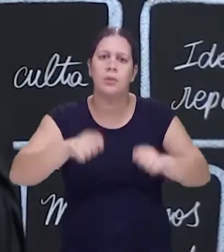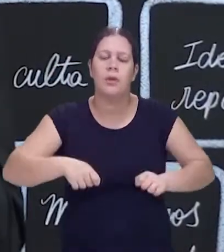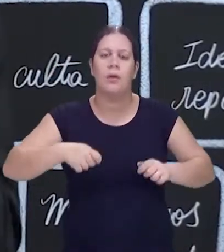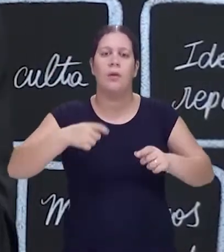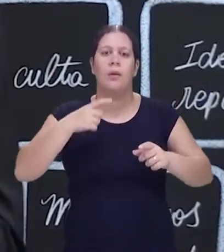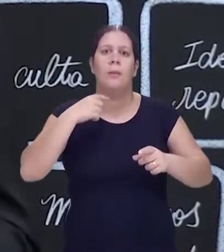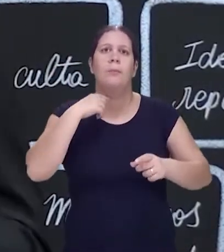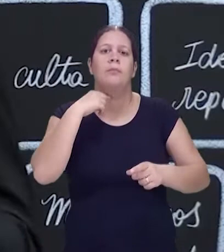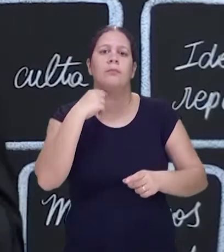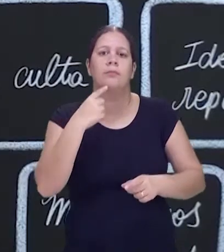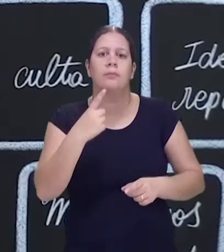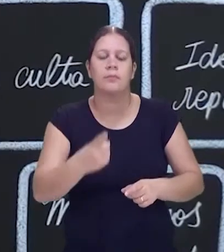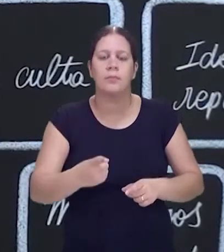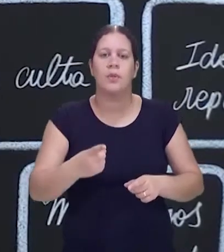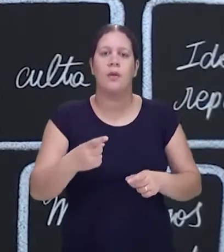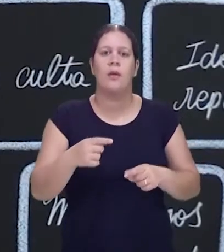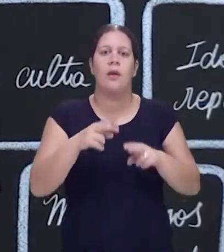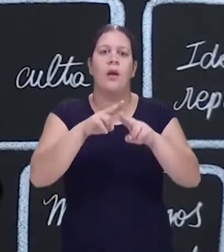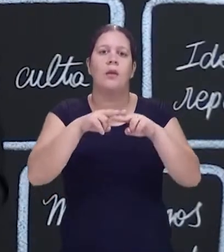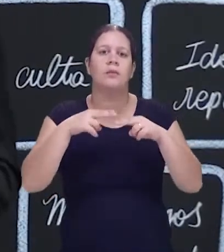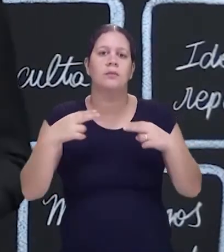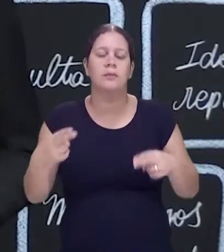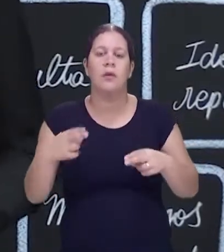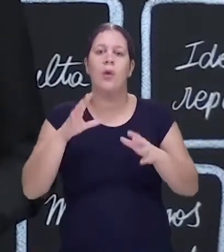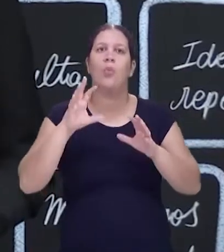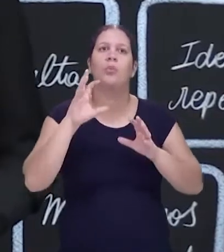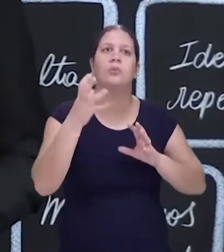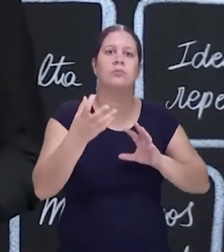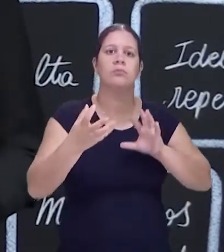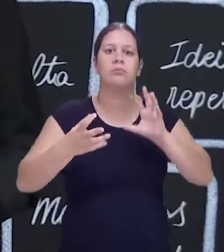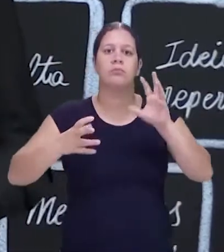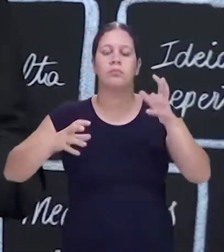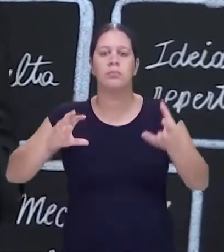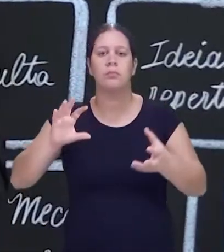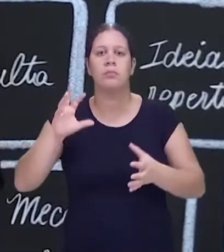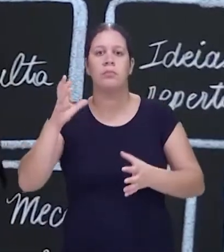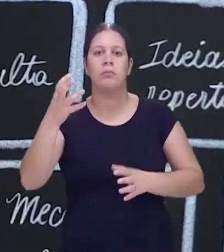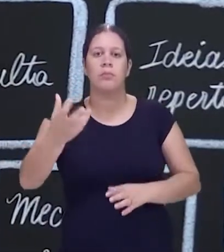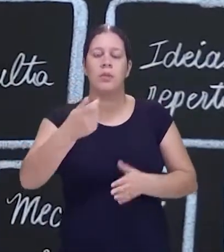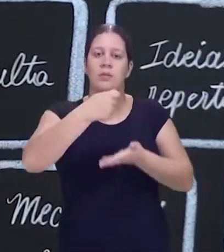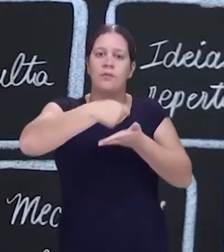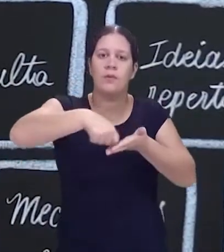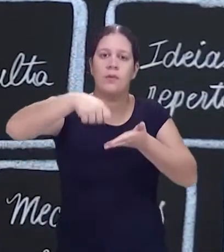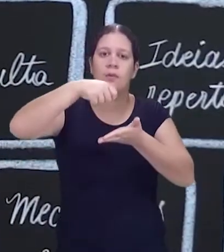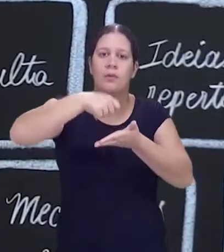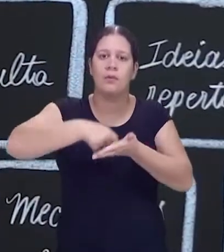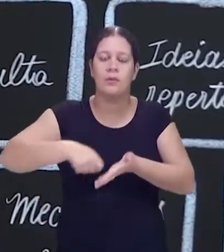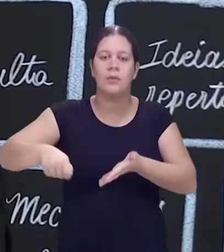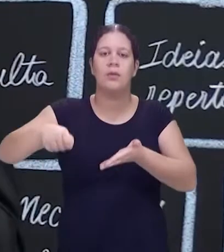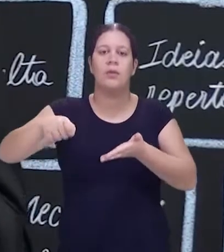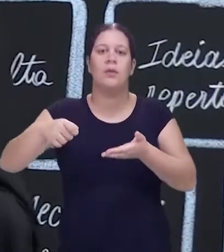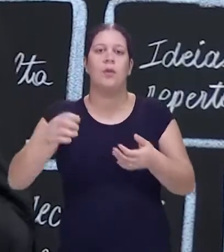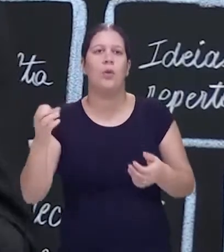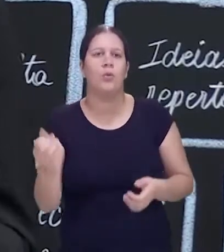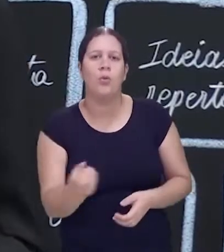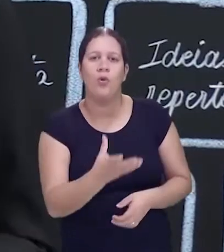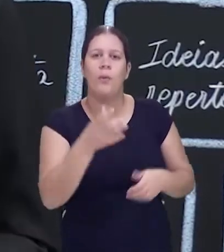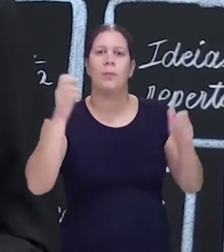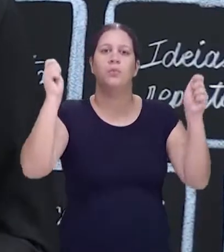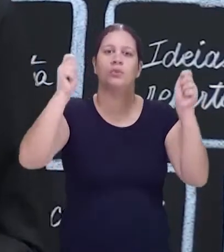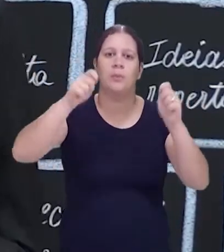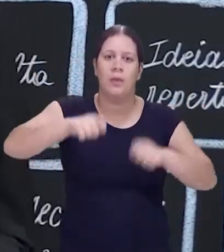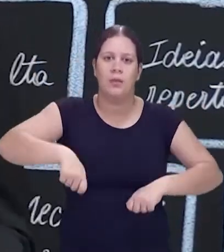permitam o questionamento sobre as razões para que determinado problema aconteça, que permita você, de alguma forma, a levantar